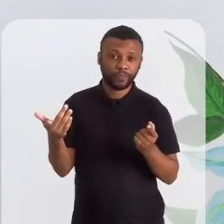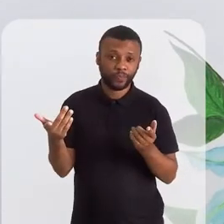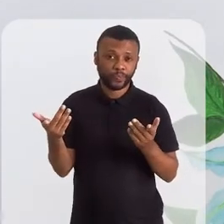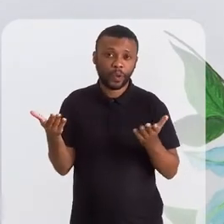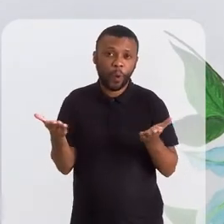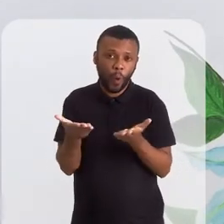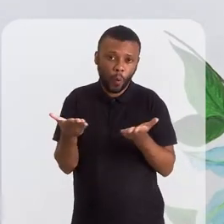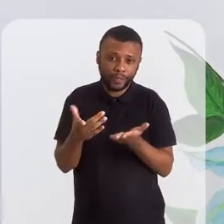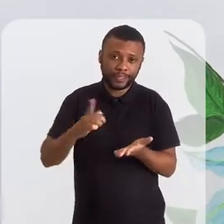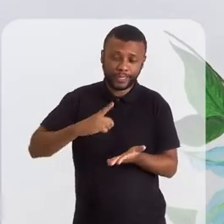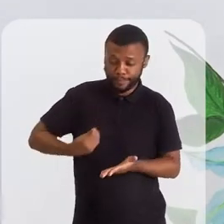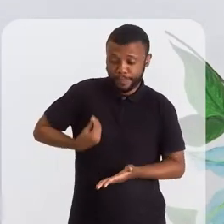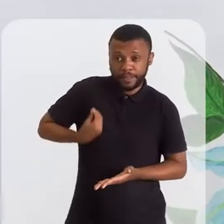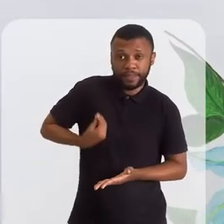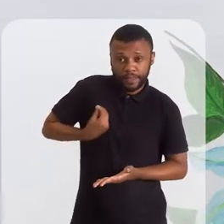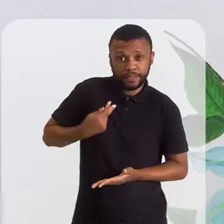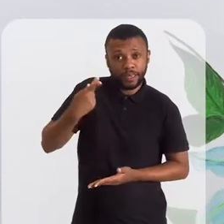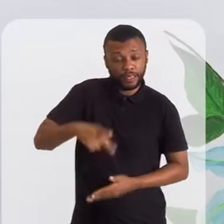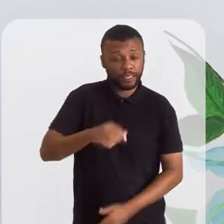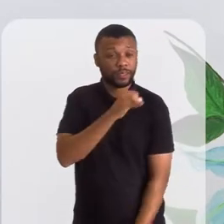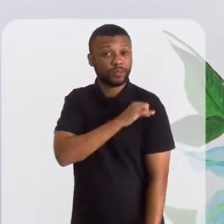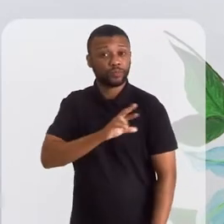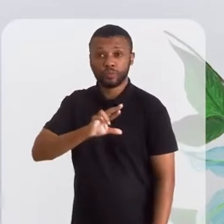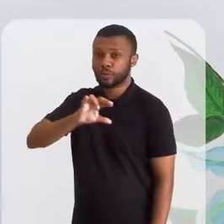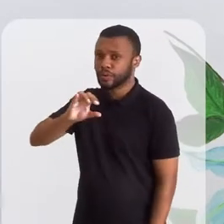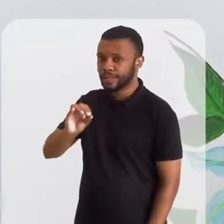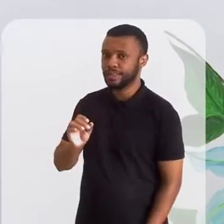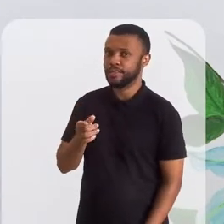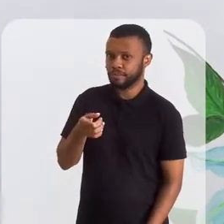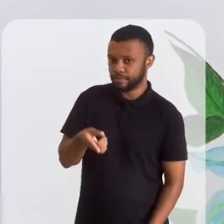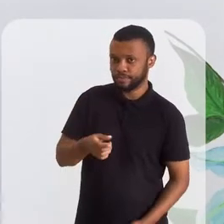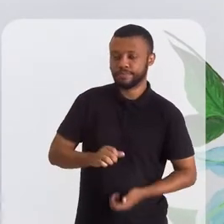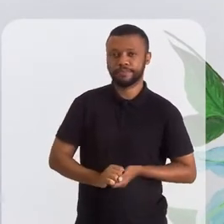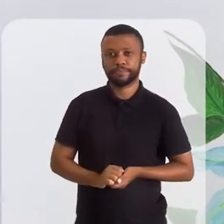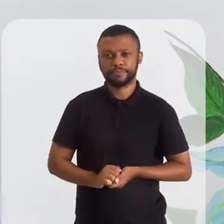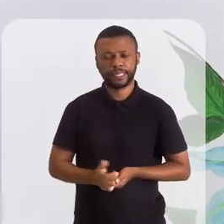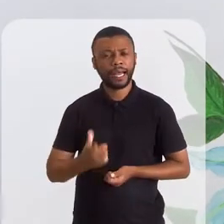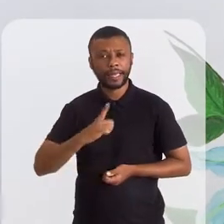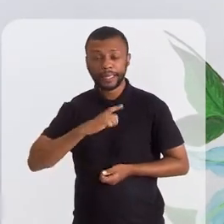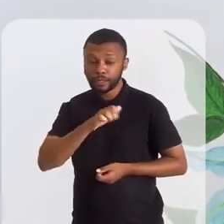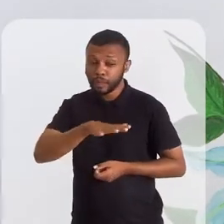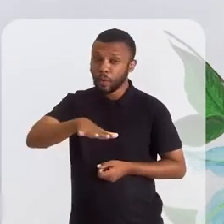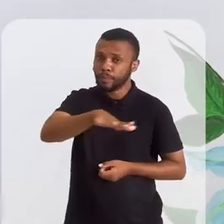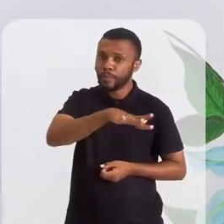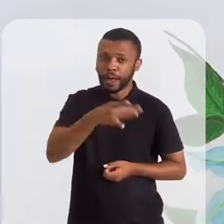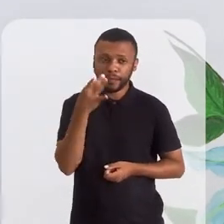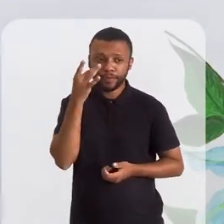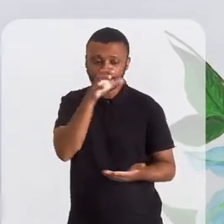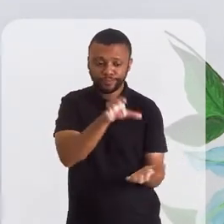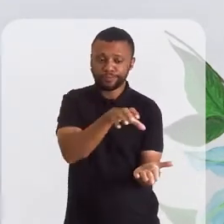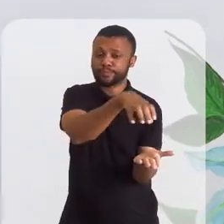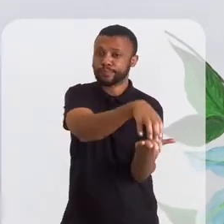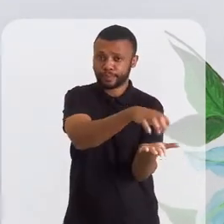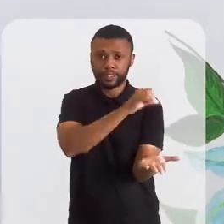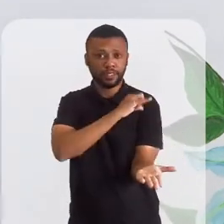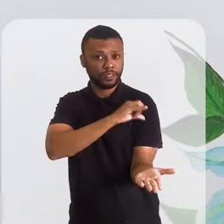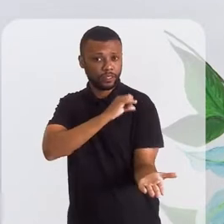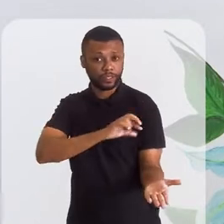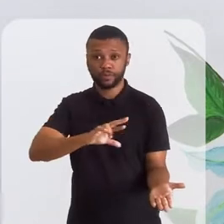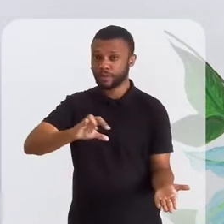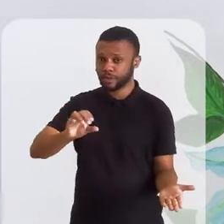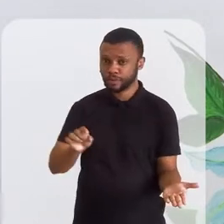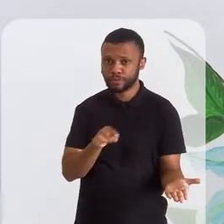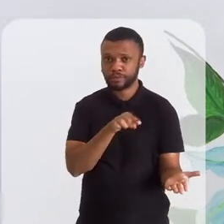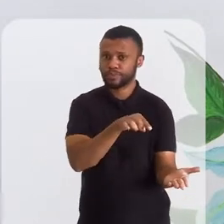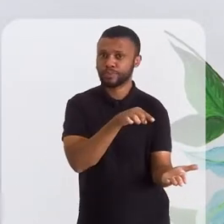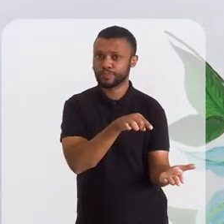que está aqui no Rio de Janeiro também, já tem o seu espaço físico aqui no Rio de Janeiro,